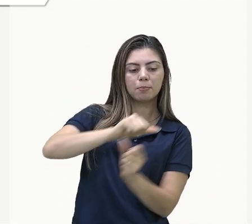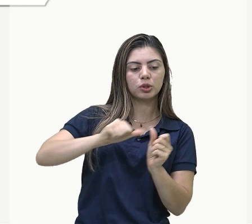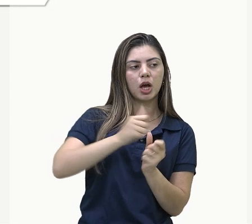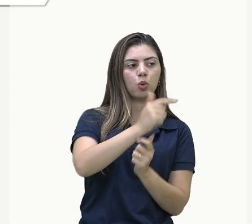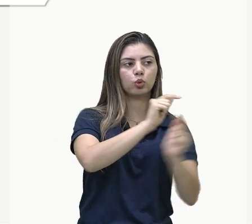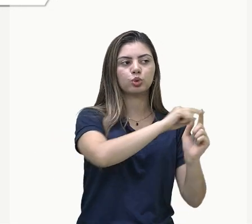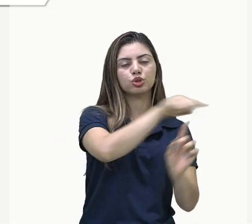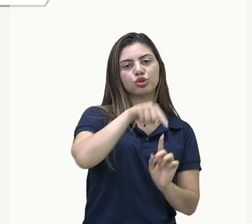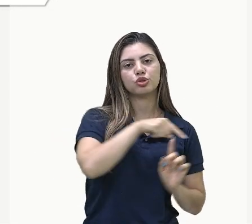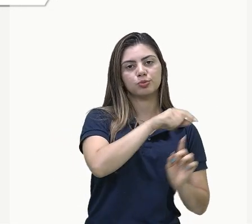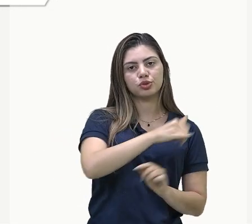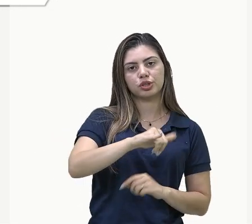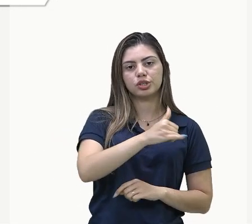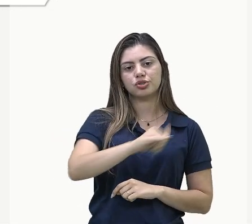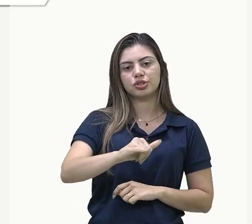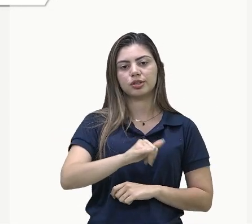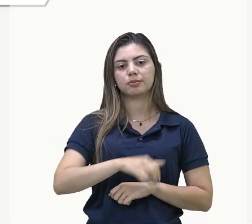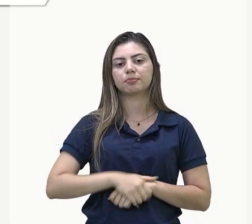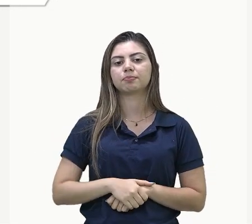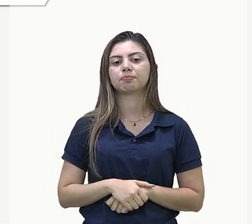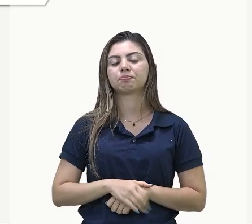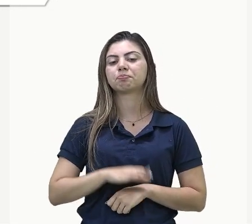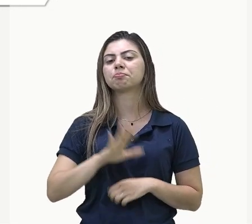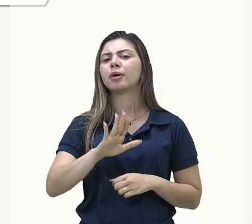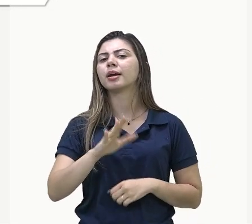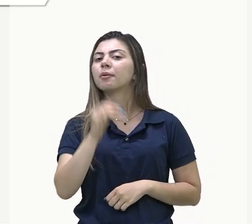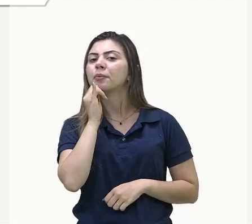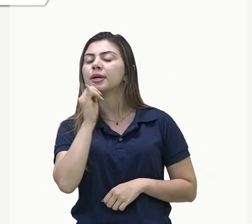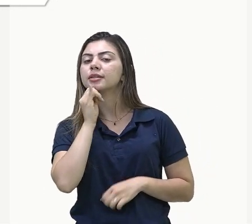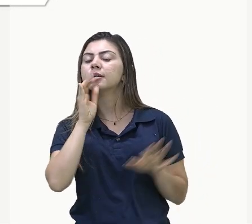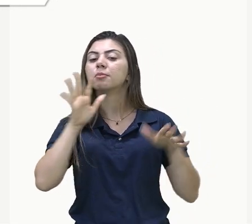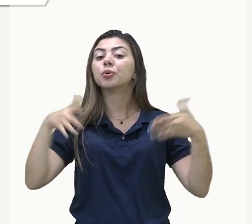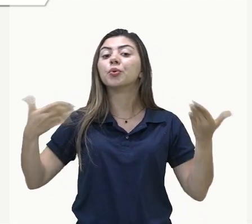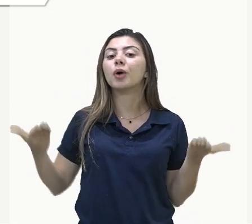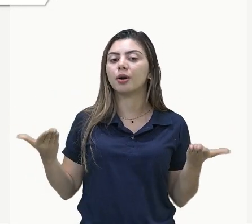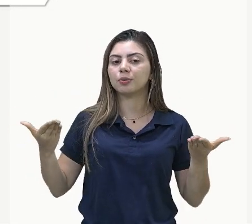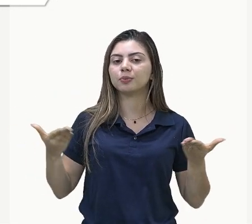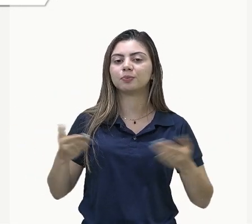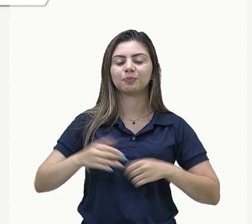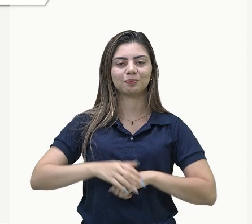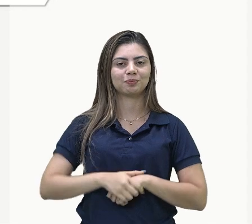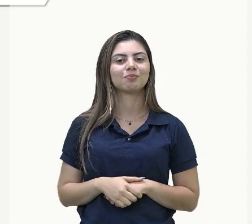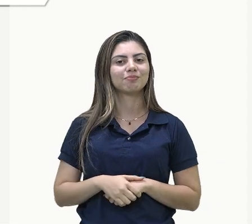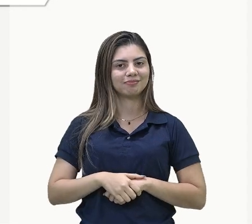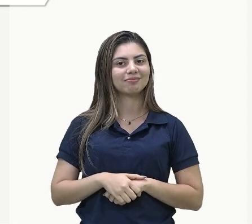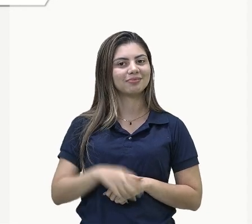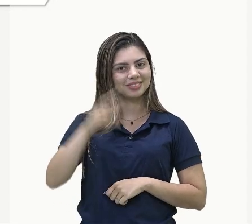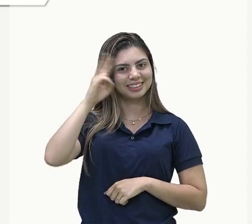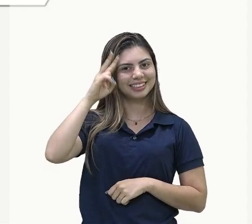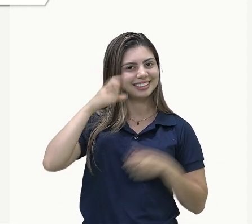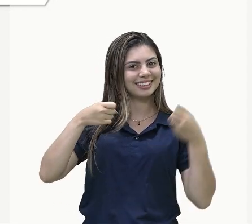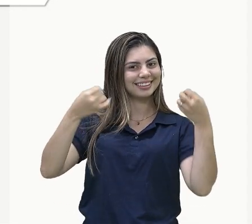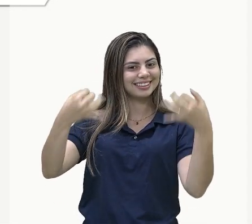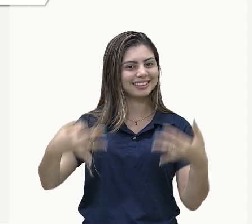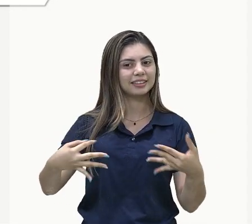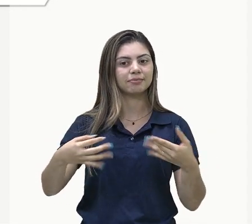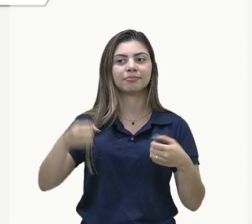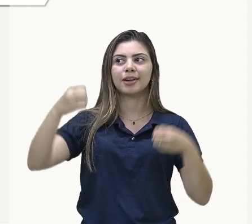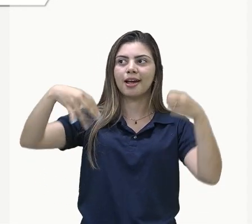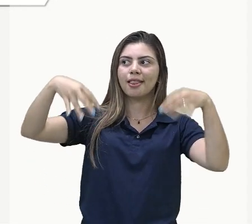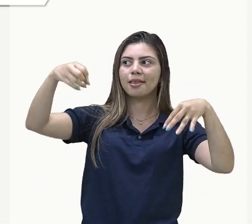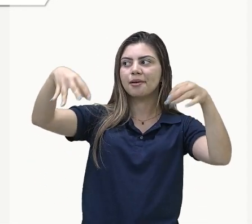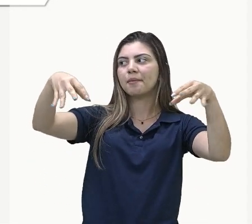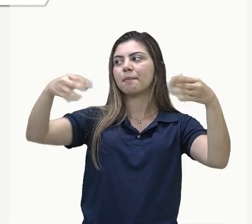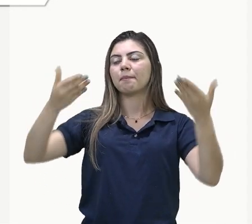energia. Quais os exemplos práticos no nosso cotidiano que podemos utilizar? As